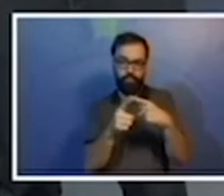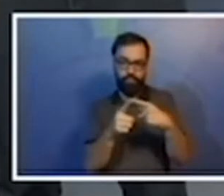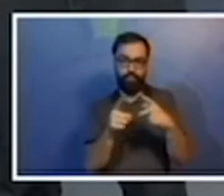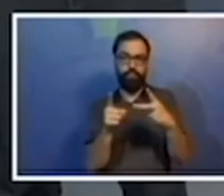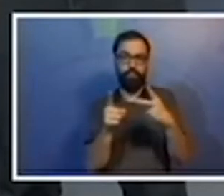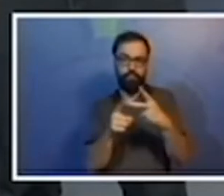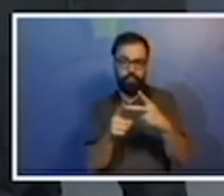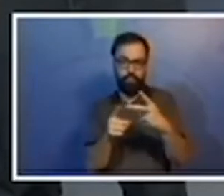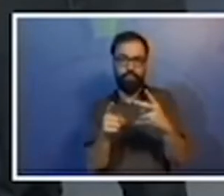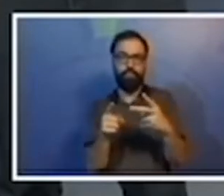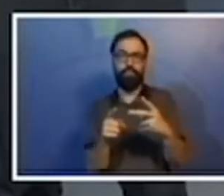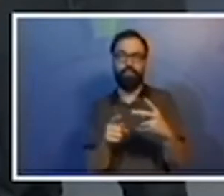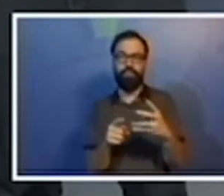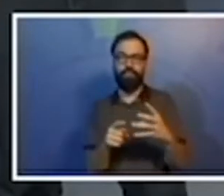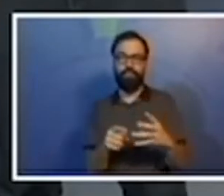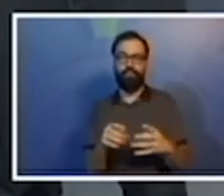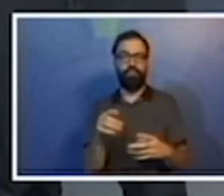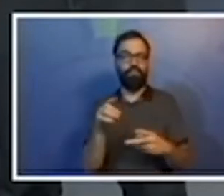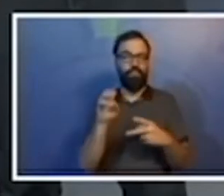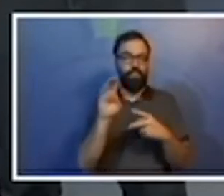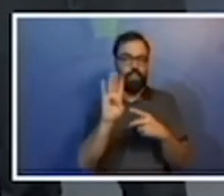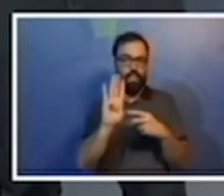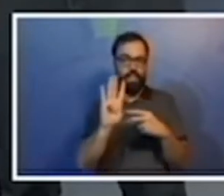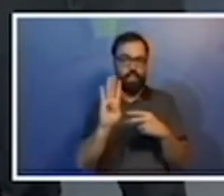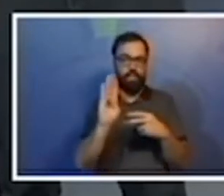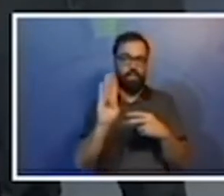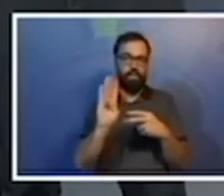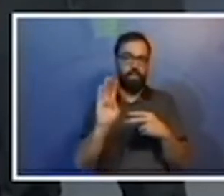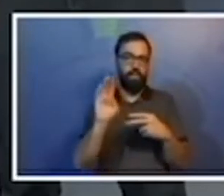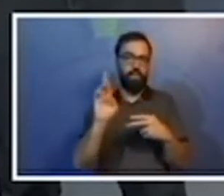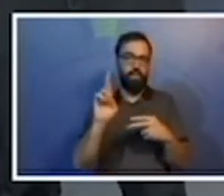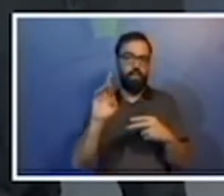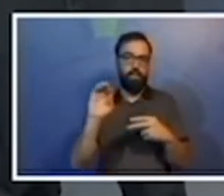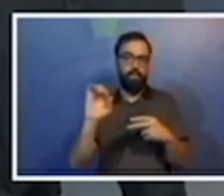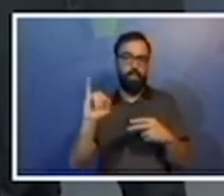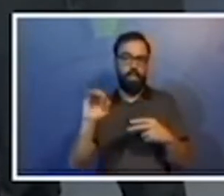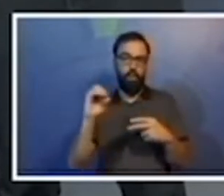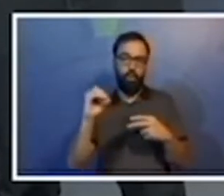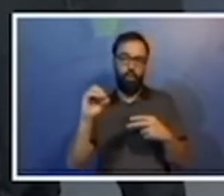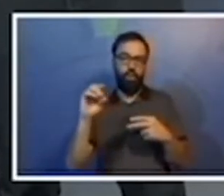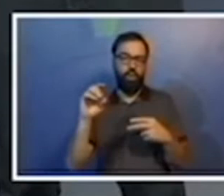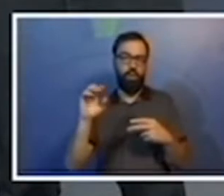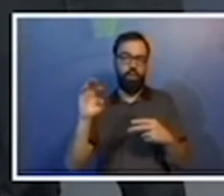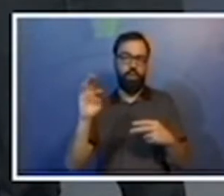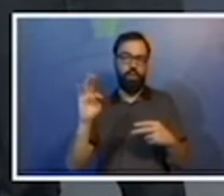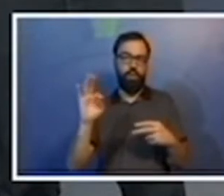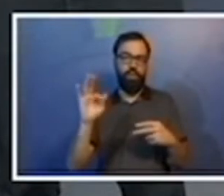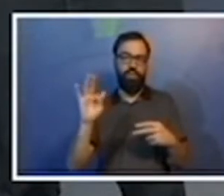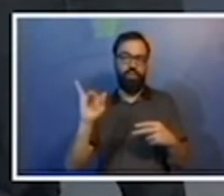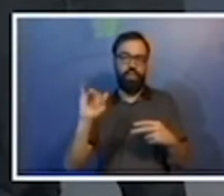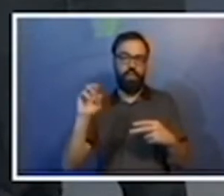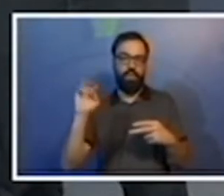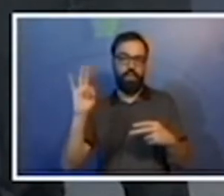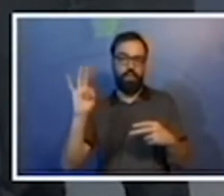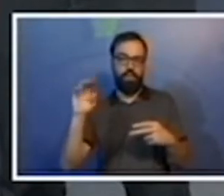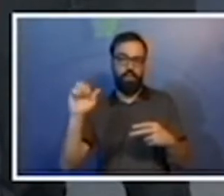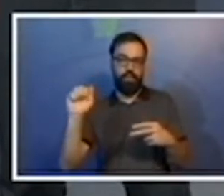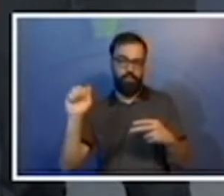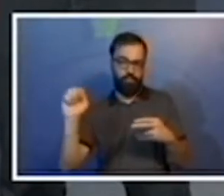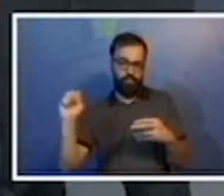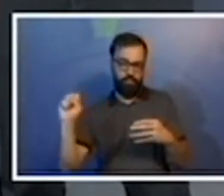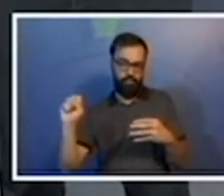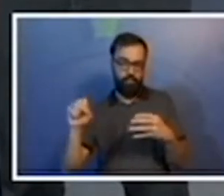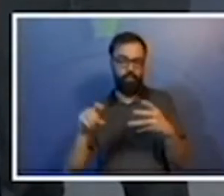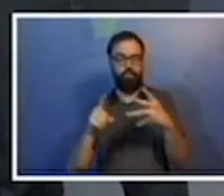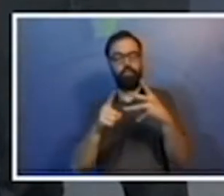das briófitas que é um reino que evoluiu a partir das algas verdes que são a espécies aquáticas